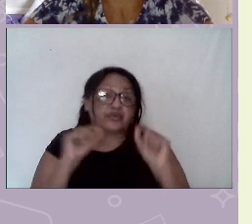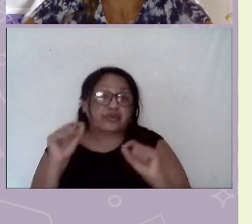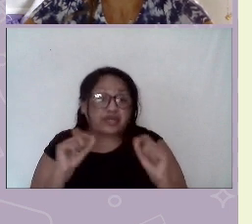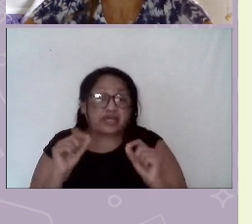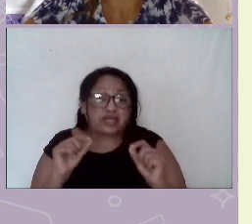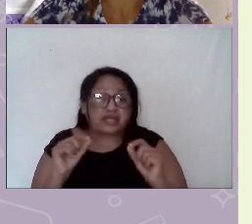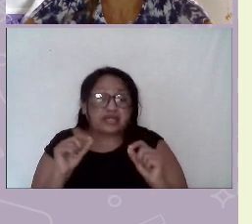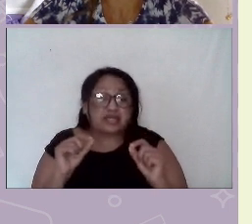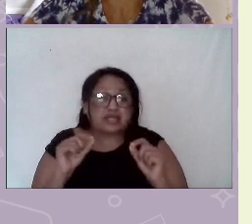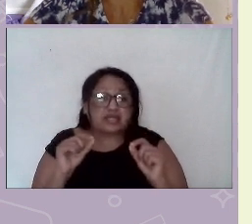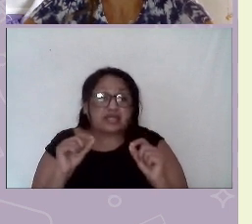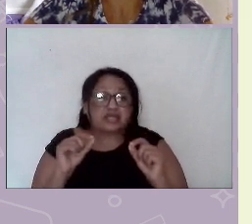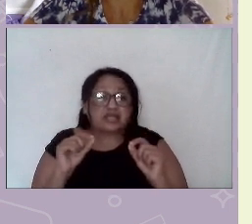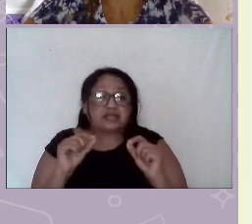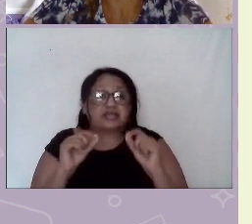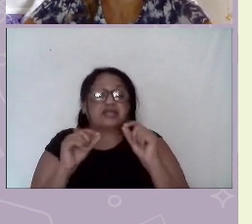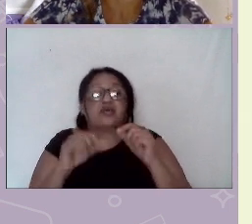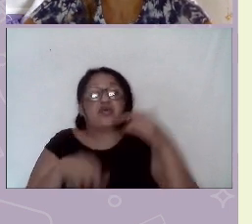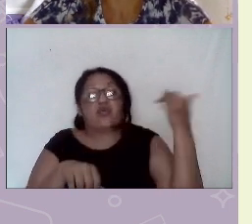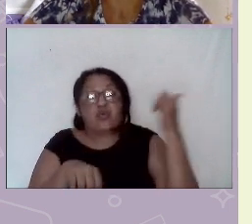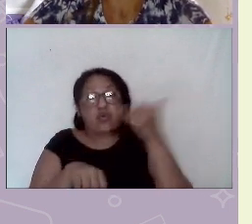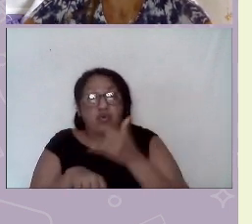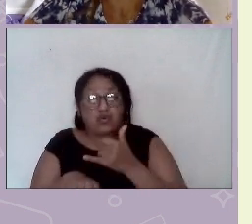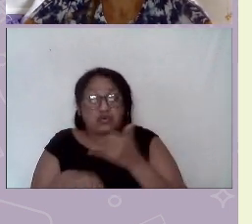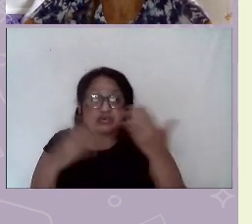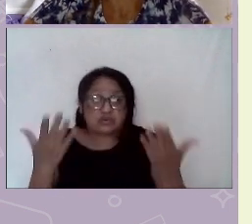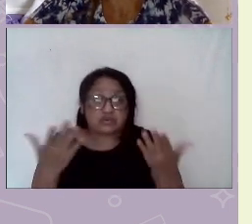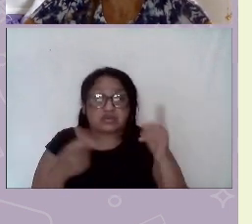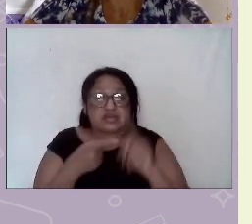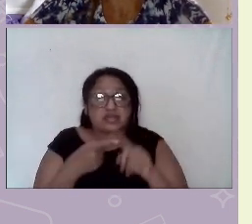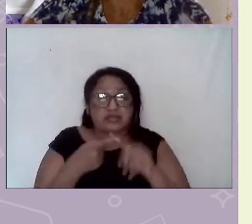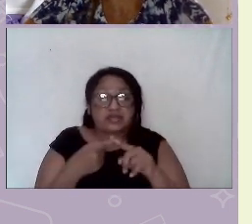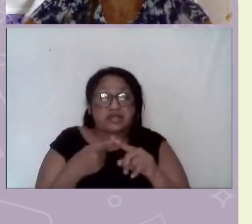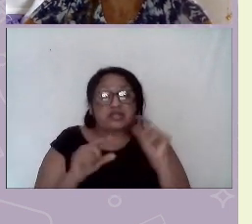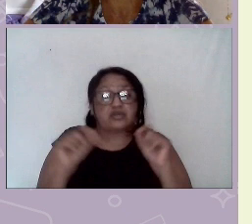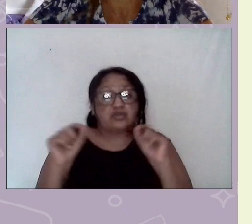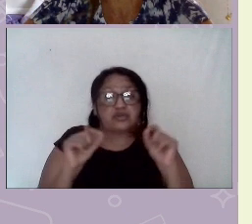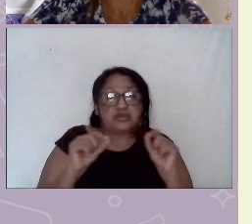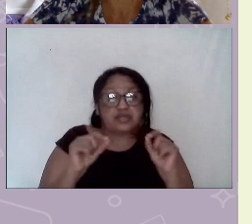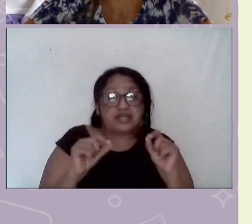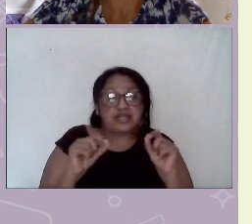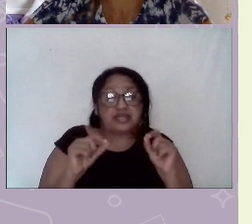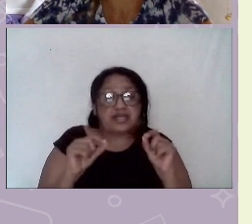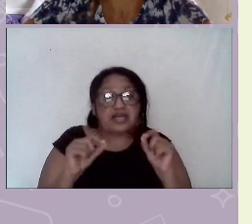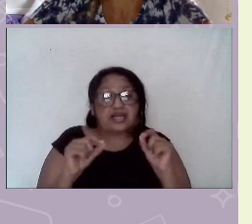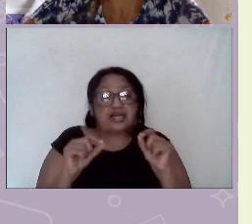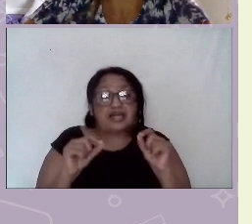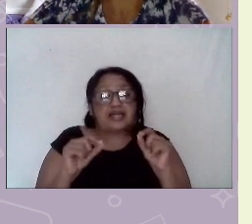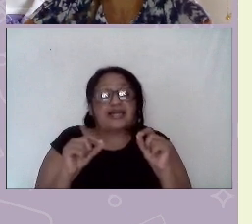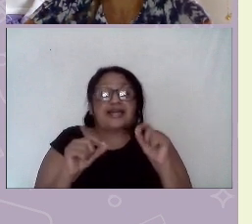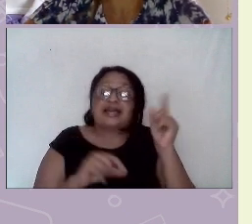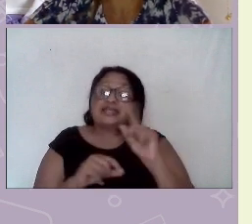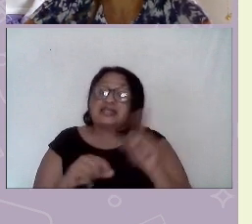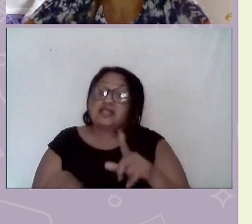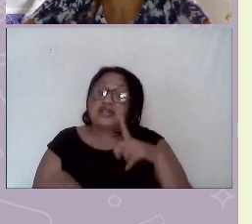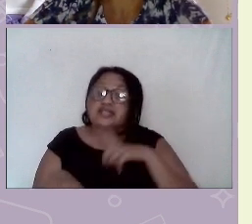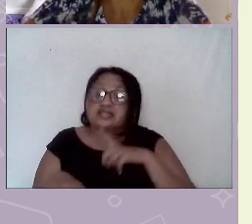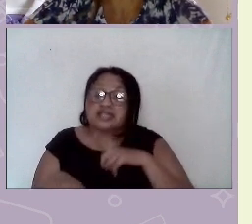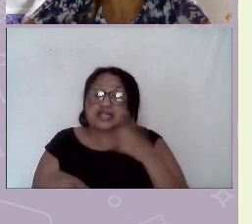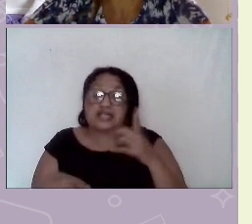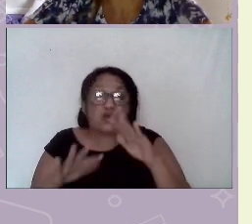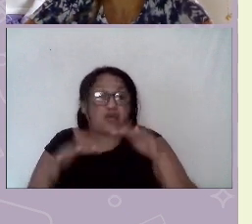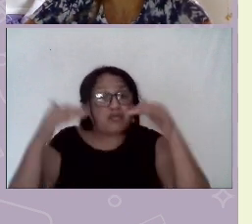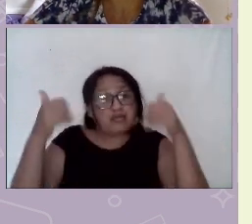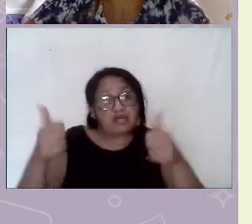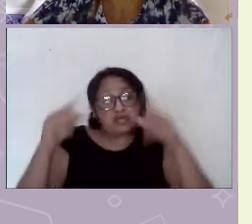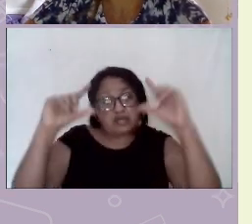certo entre o ouro e entre o cobre então esse esse potencial intermediário ele não vai ser nem o melhor agente